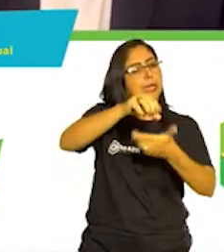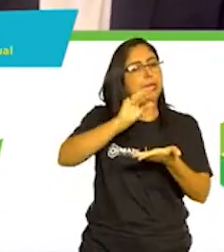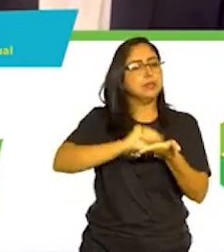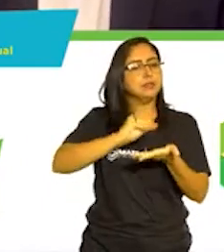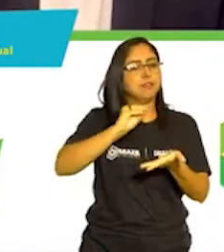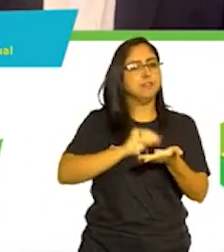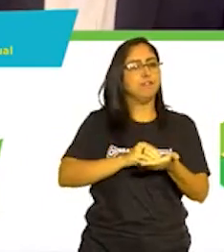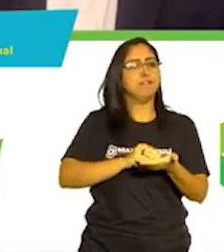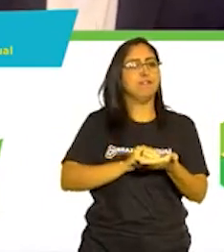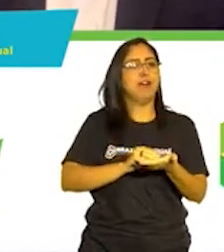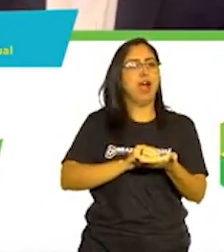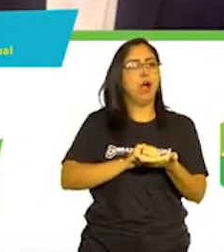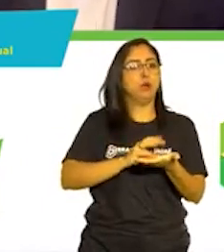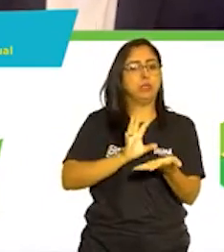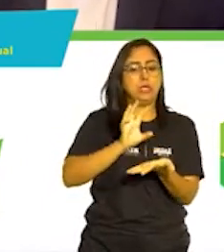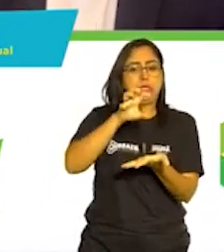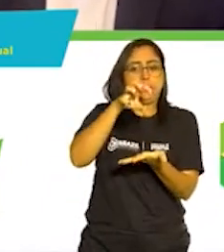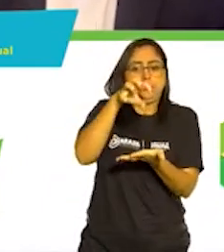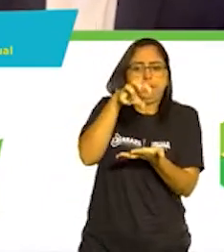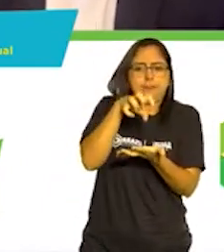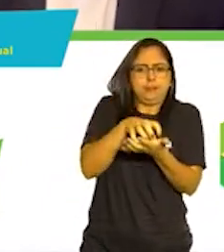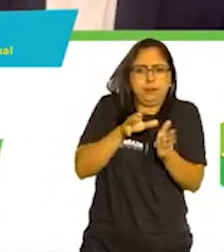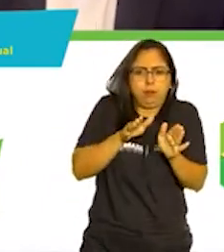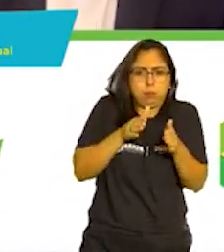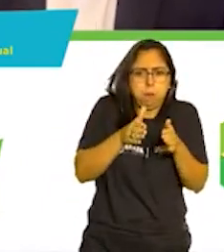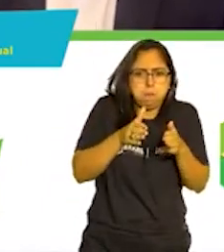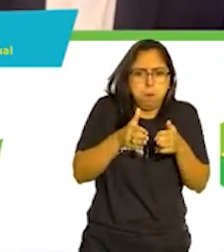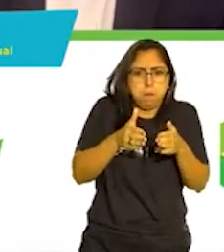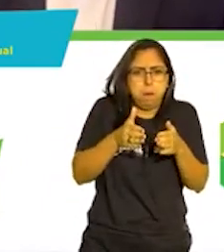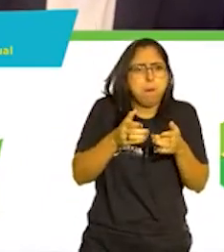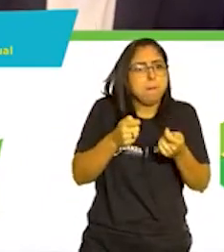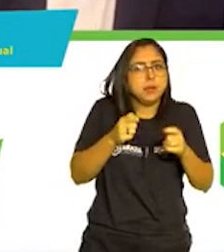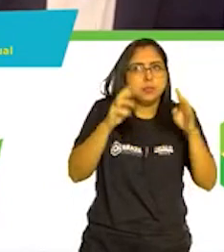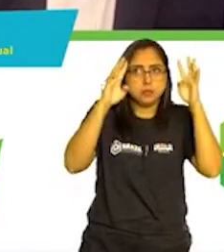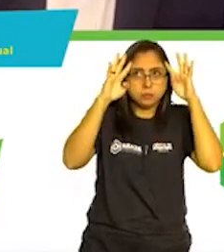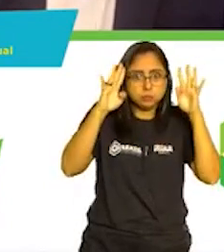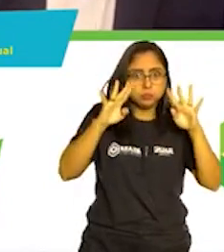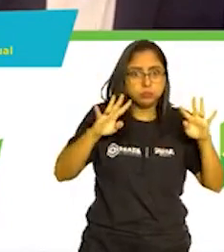centralização, em má qualidade do debate. Então, é um momento muito,